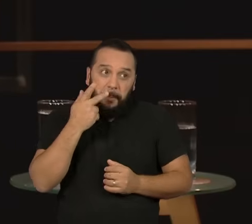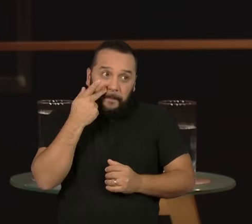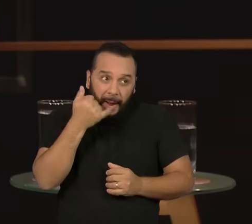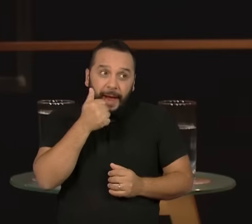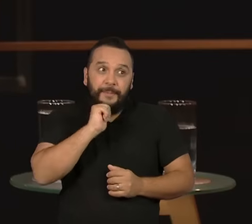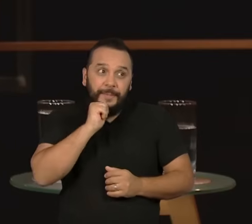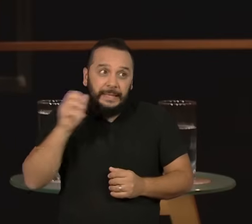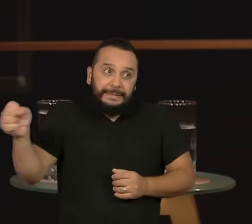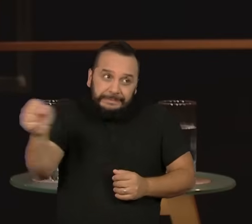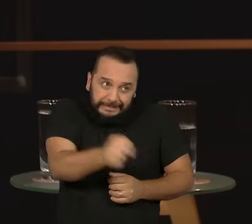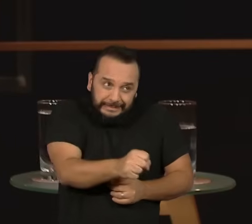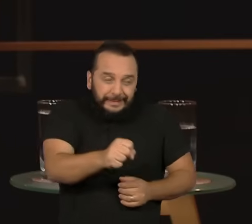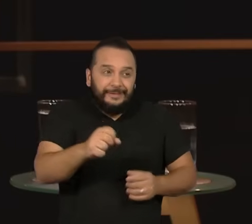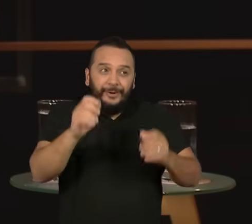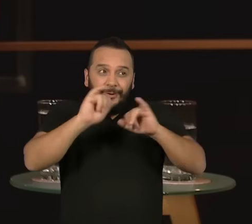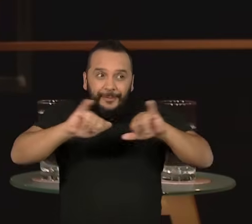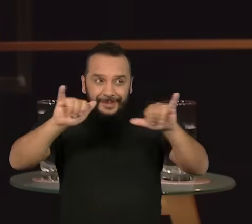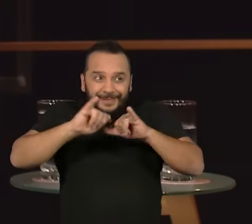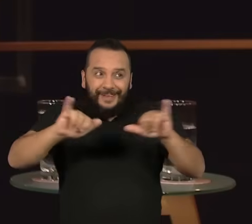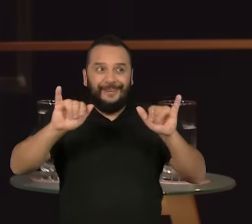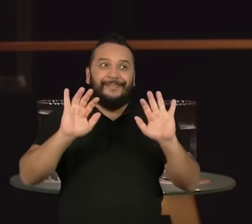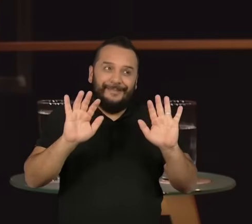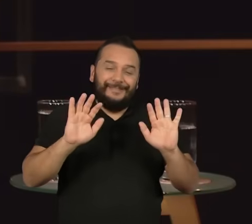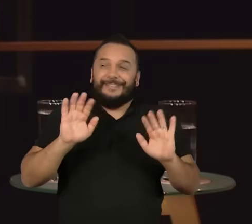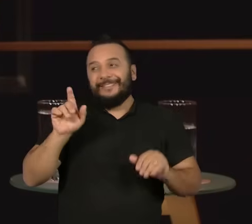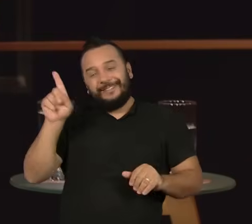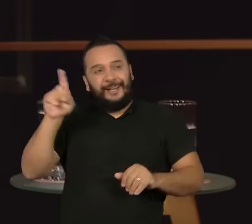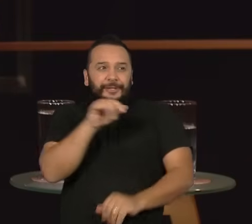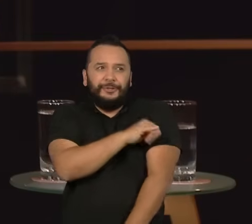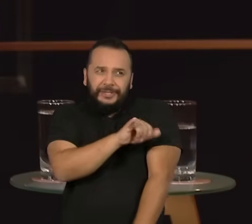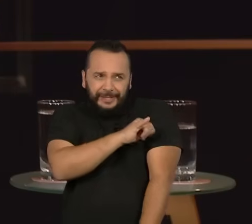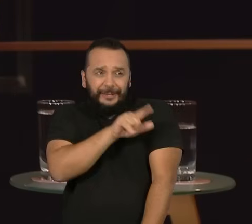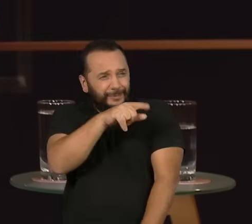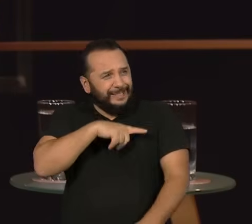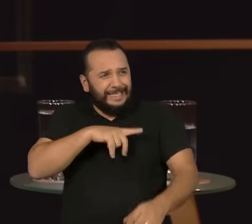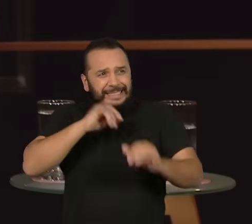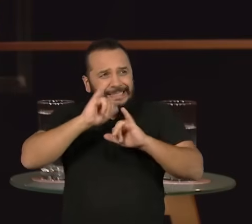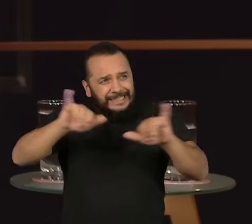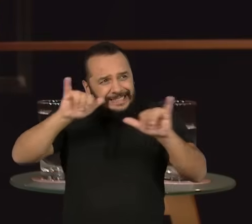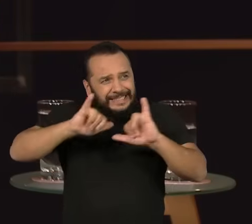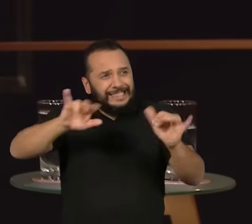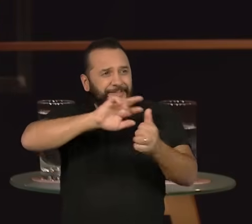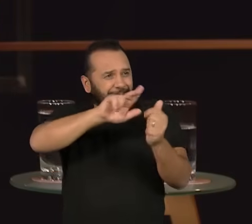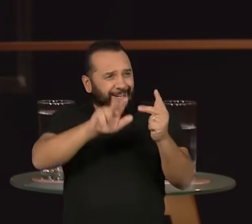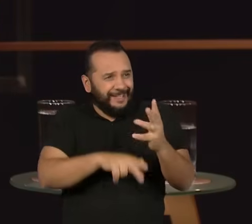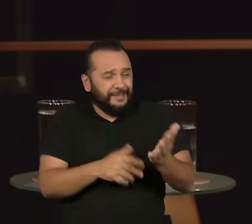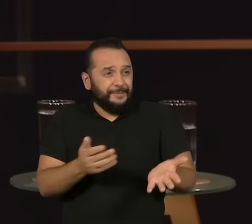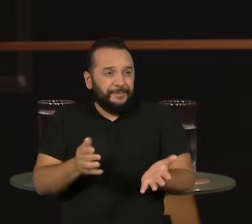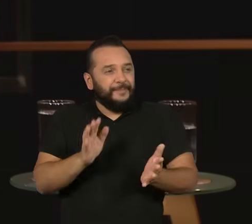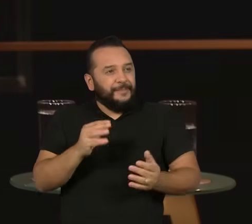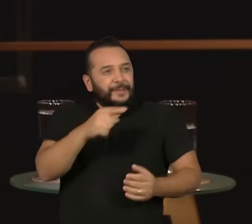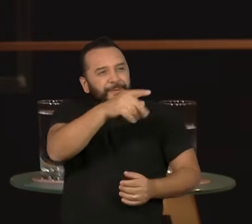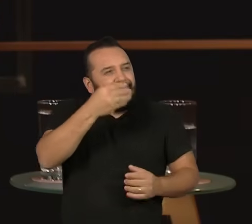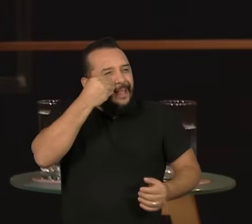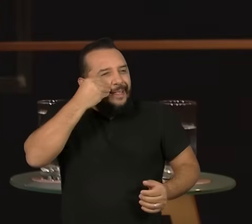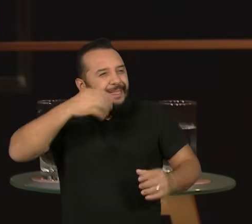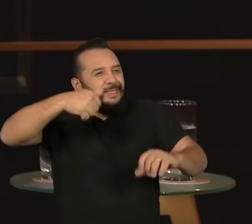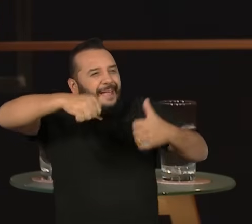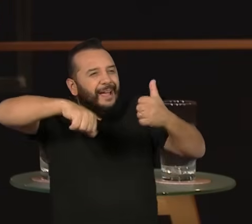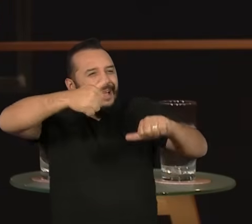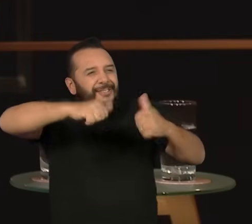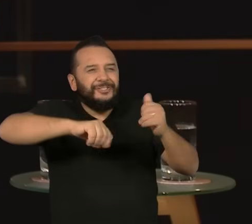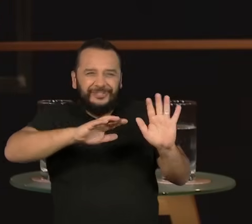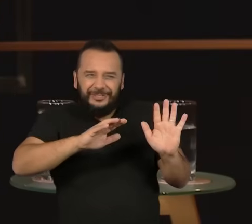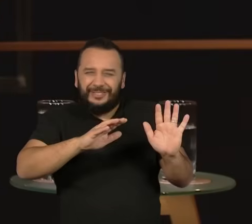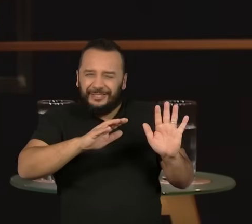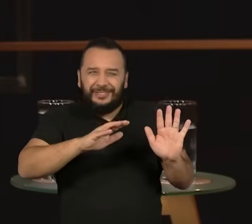continuou depois fazendo comerciais, quando já estava no Rio de Janeiro, fez bastante comerciais, né? Uhum. Esse mundo dos testes para comerciais, às vezes, chega